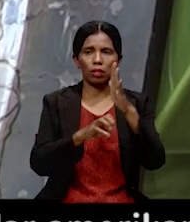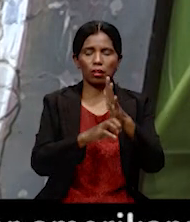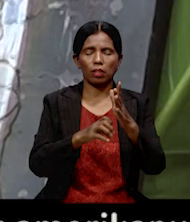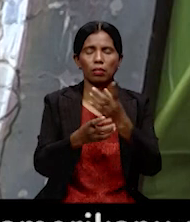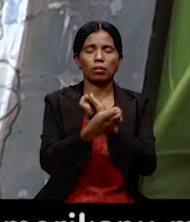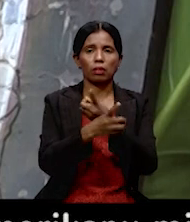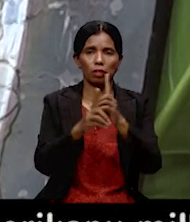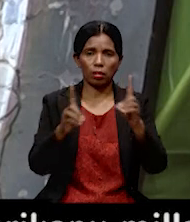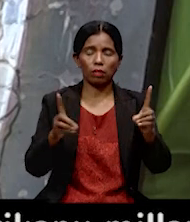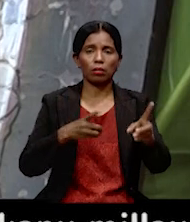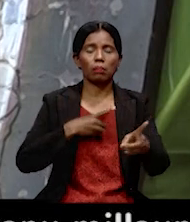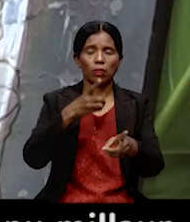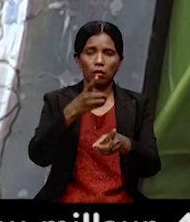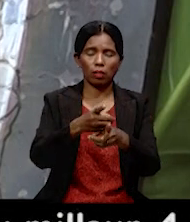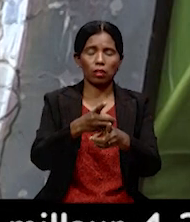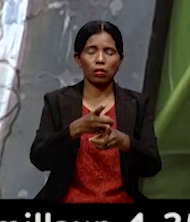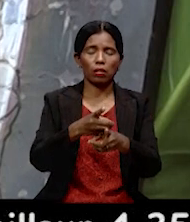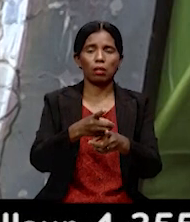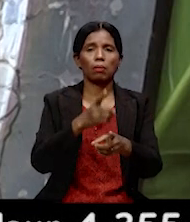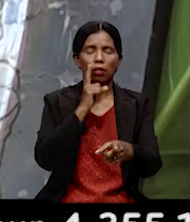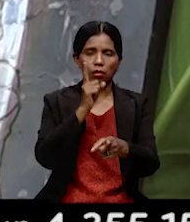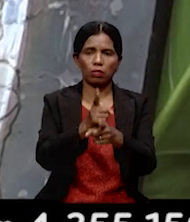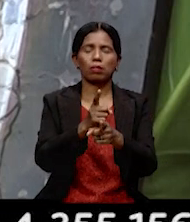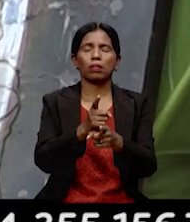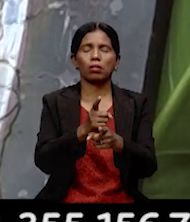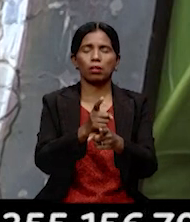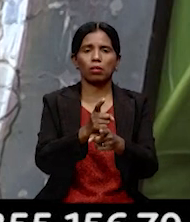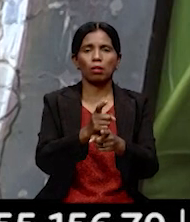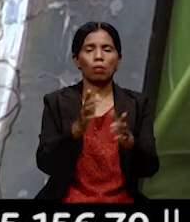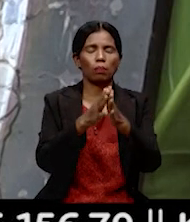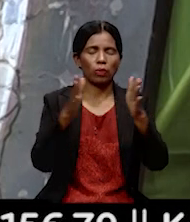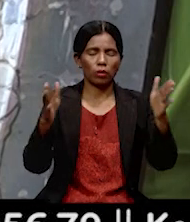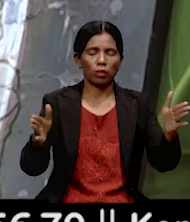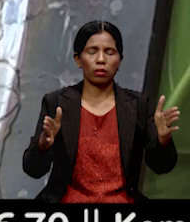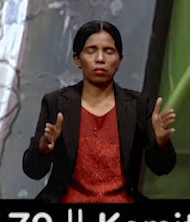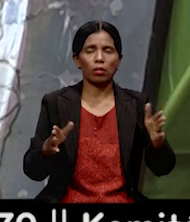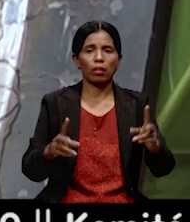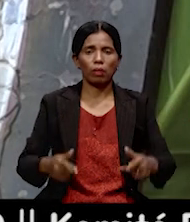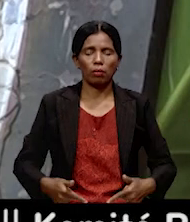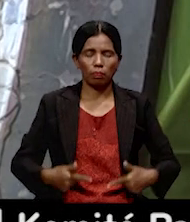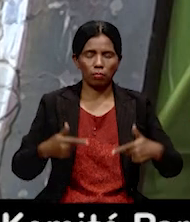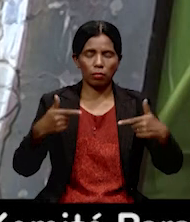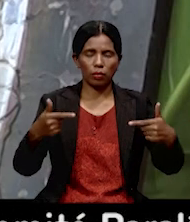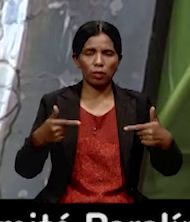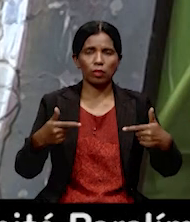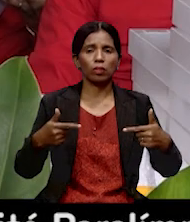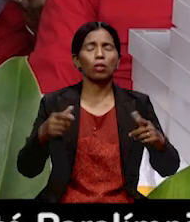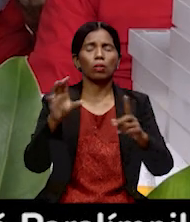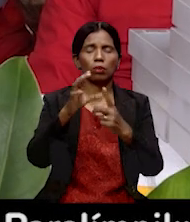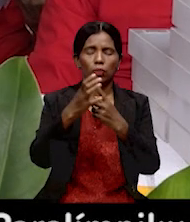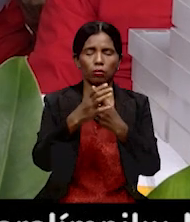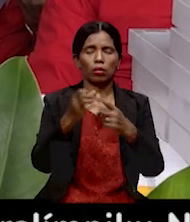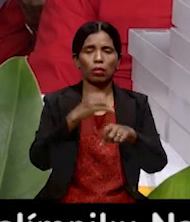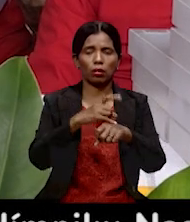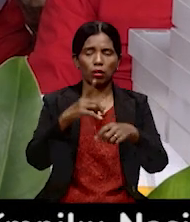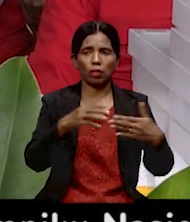Belós, não dar instituição pública, bote-lhe a vida na cultura institucional raça. Ou cumpra a independência na vez